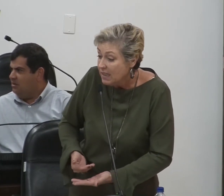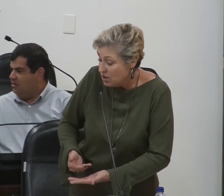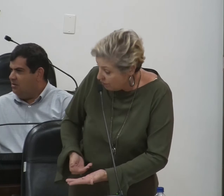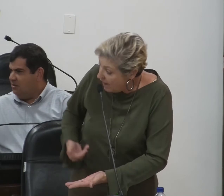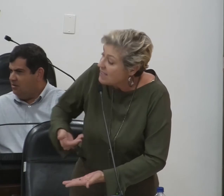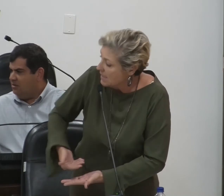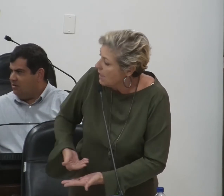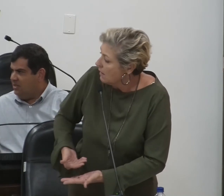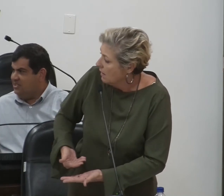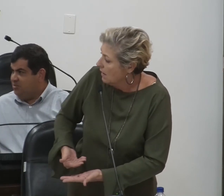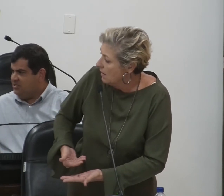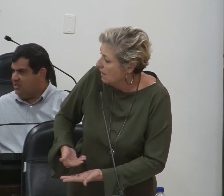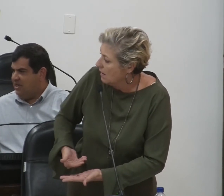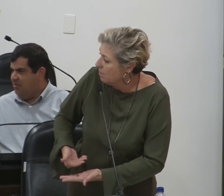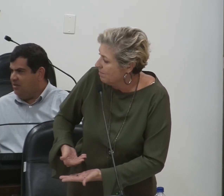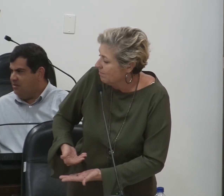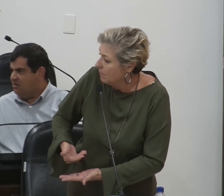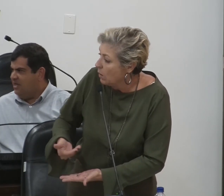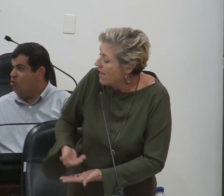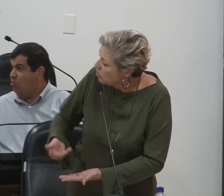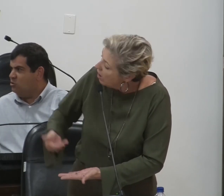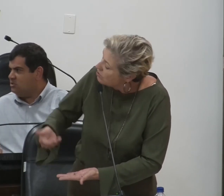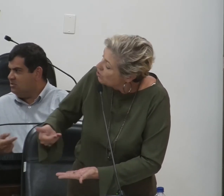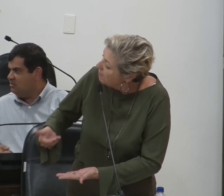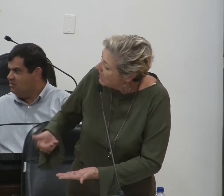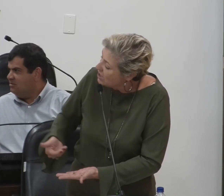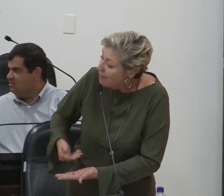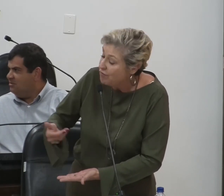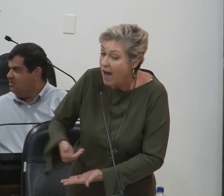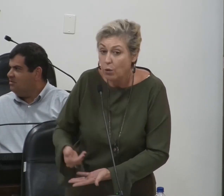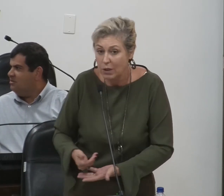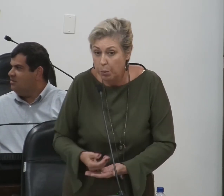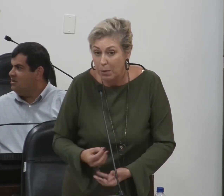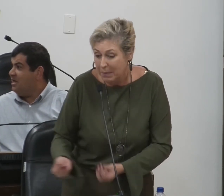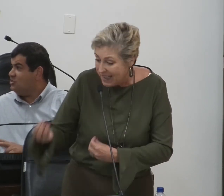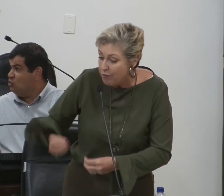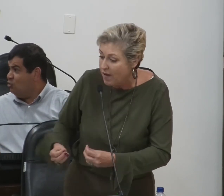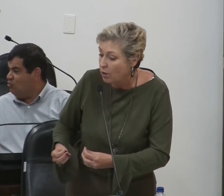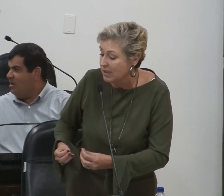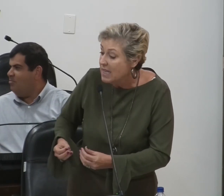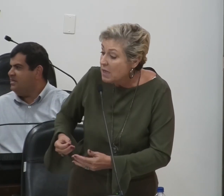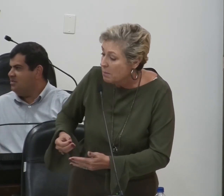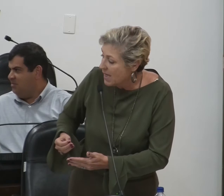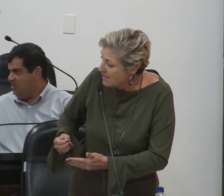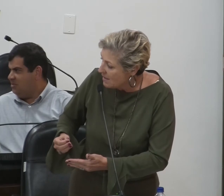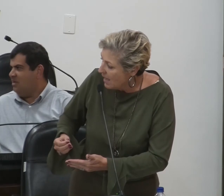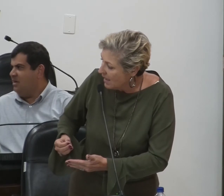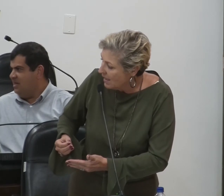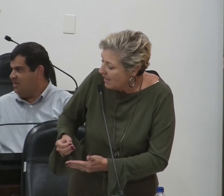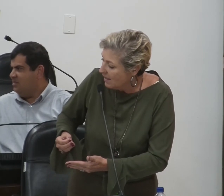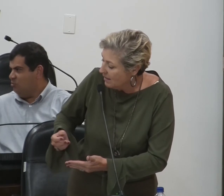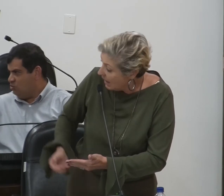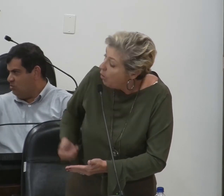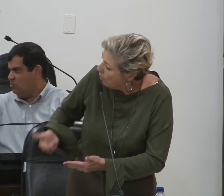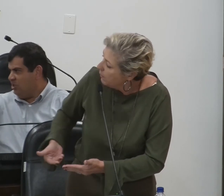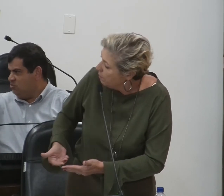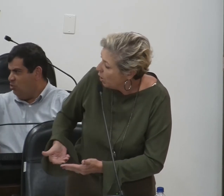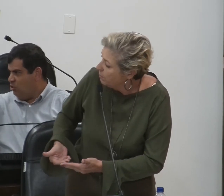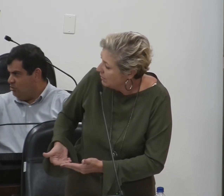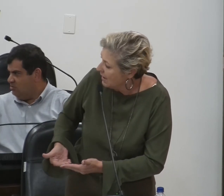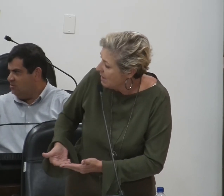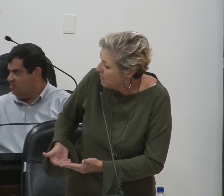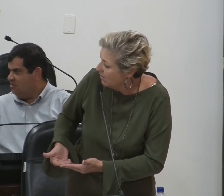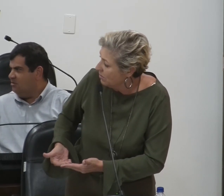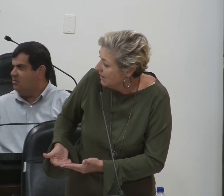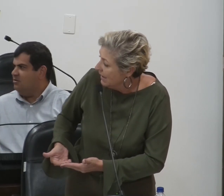família, de fazer, não é somente a falta, o problema da falta, mas é que interrompe o